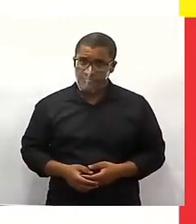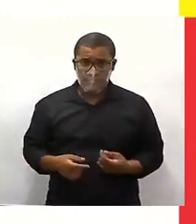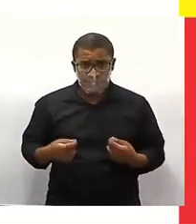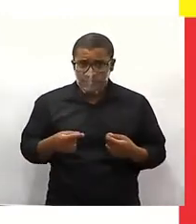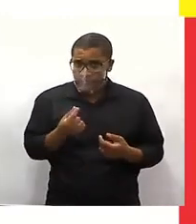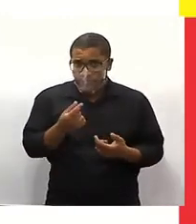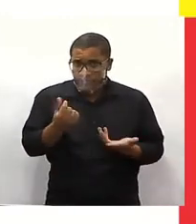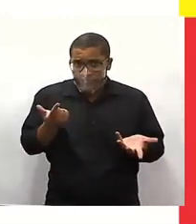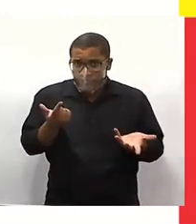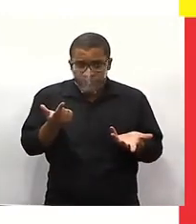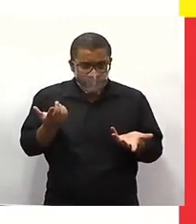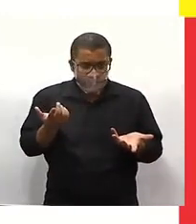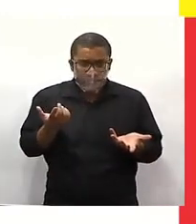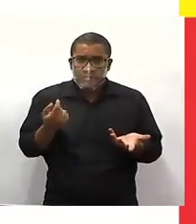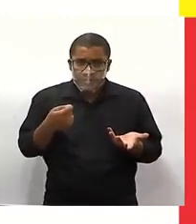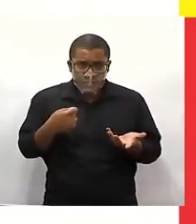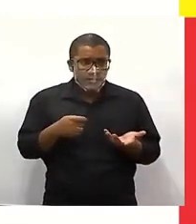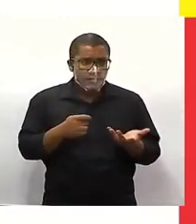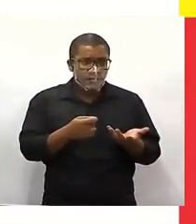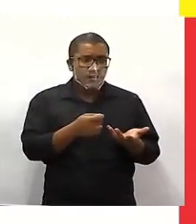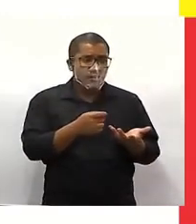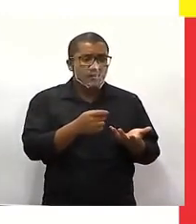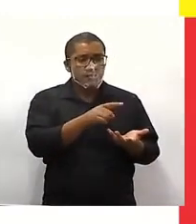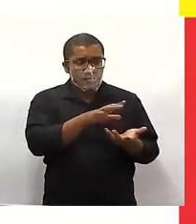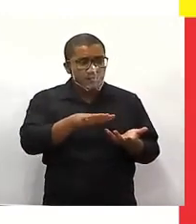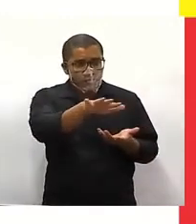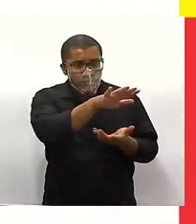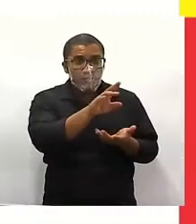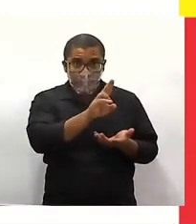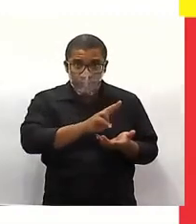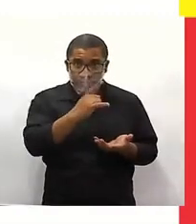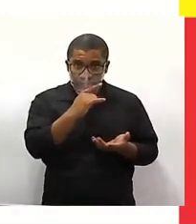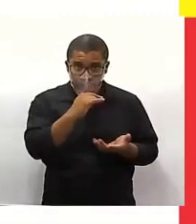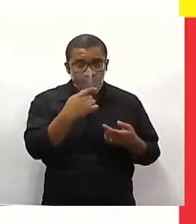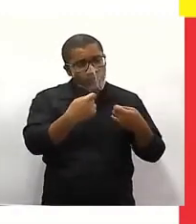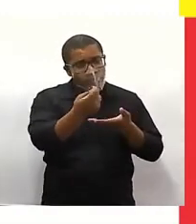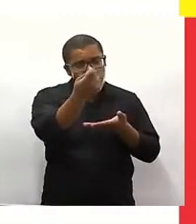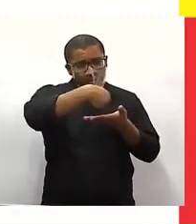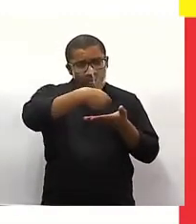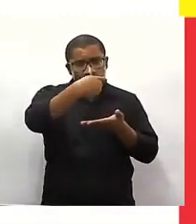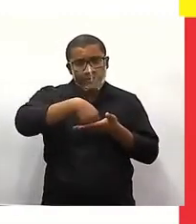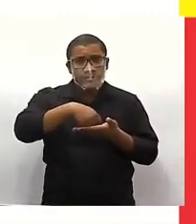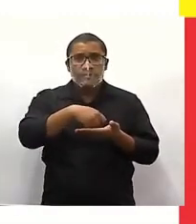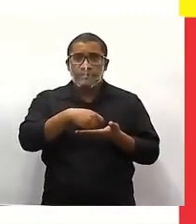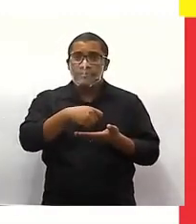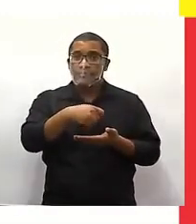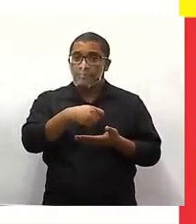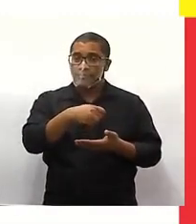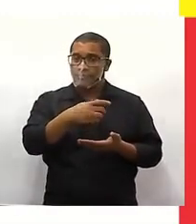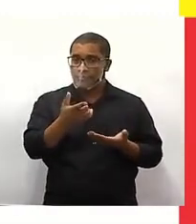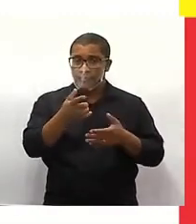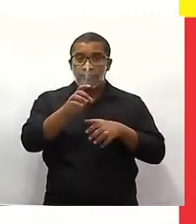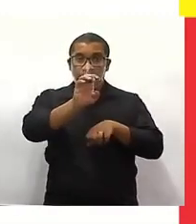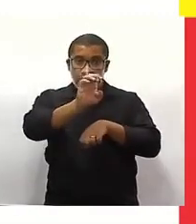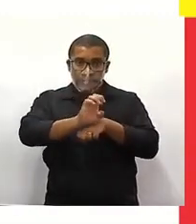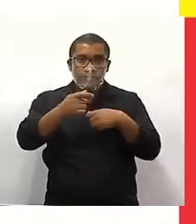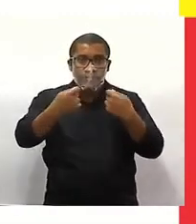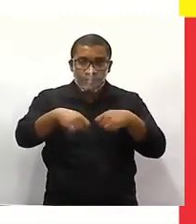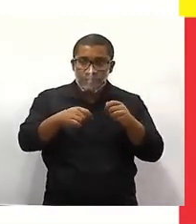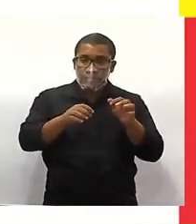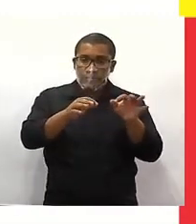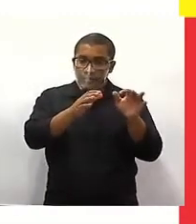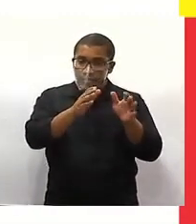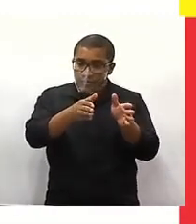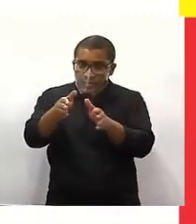dinheiro. Eu preciso de investimento. É uma política nacional. Então o Estado ele tem que criar fundos de financiamento